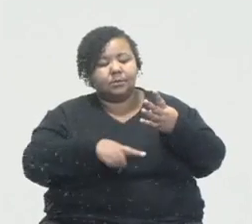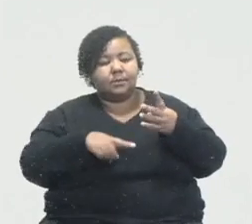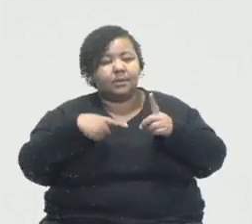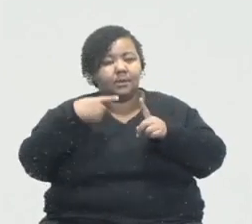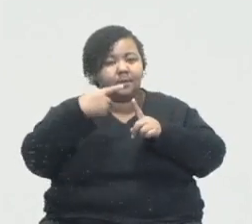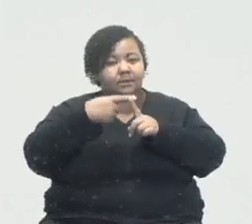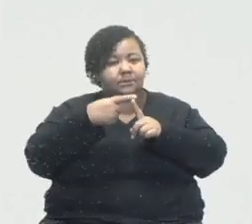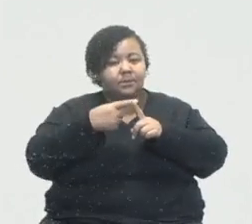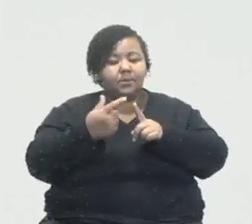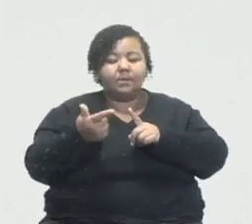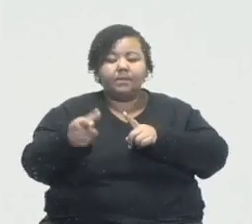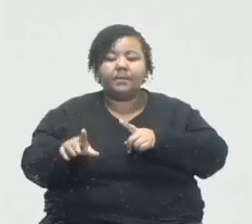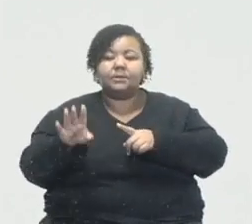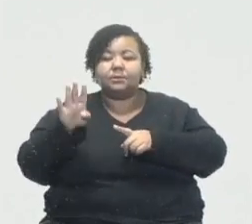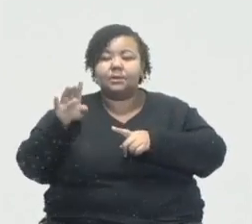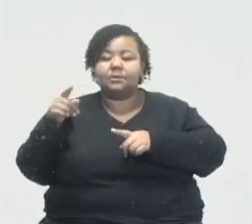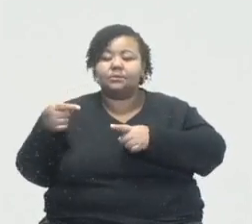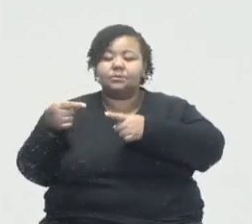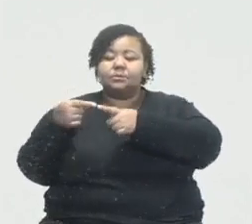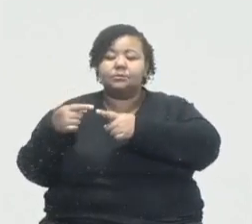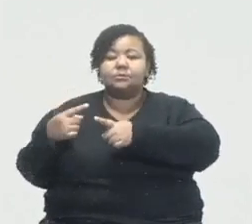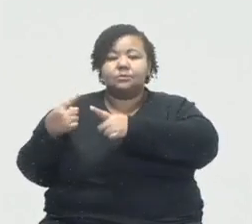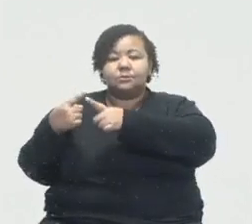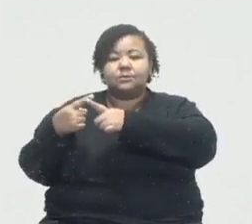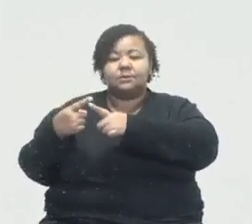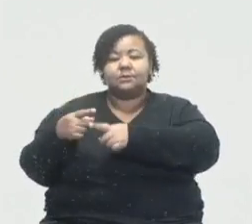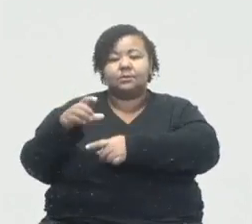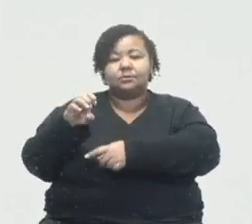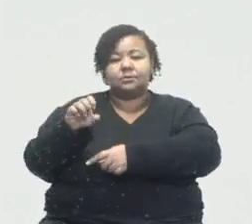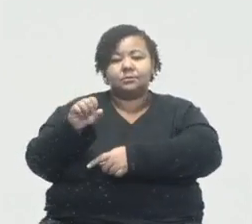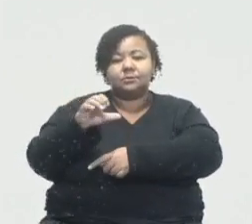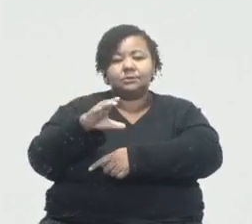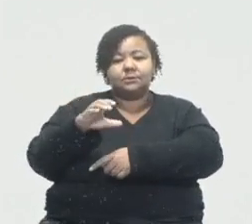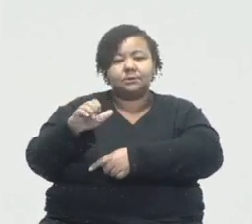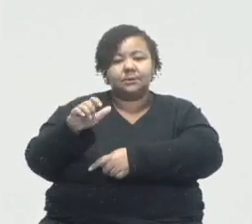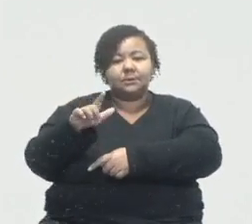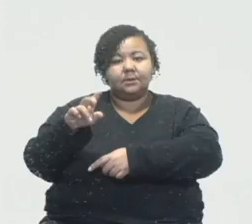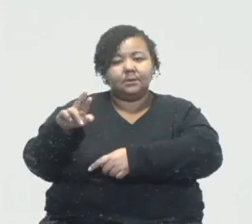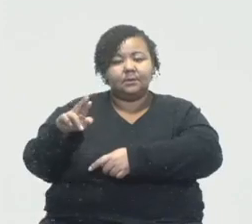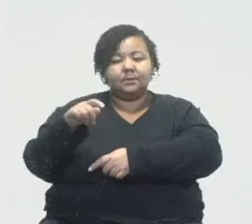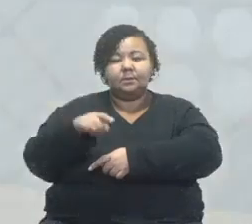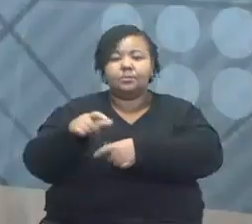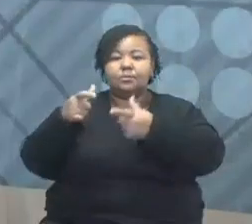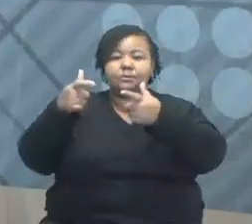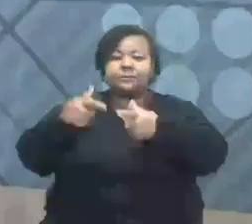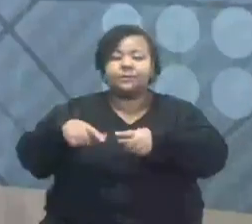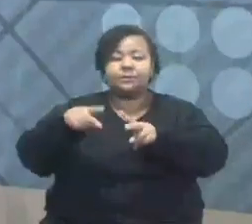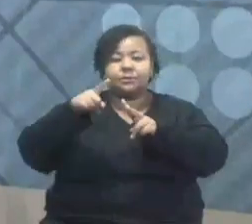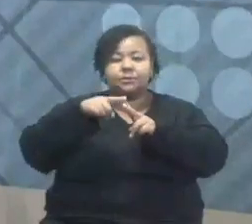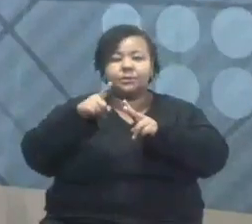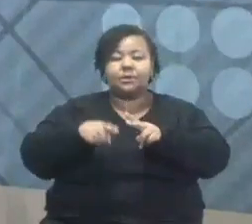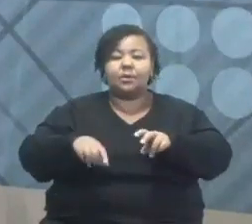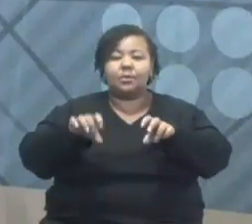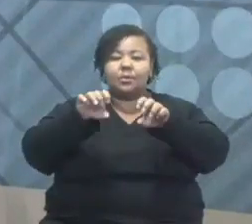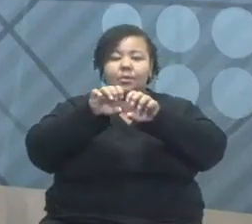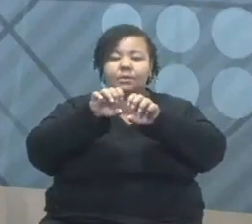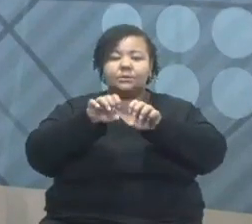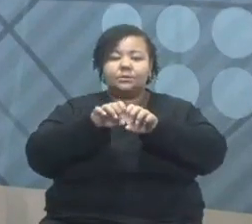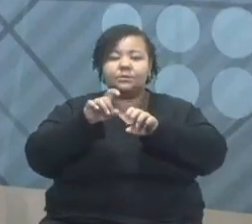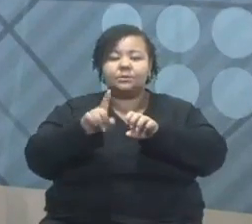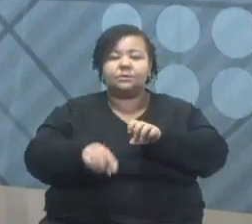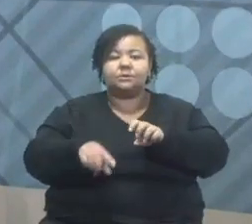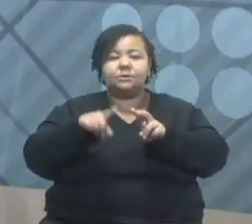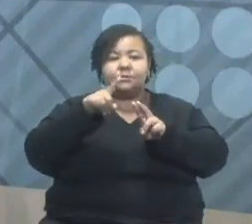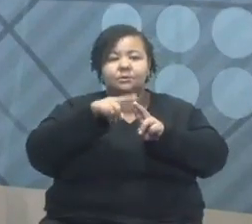e 4 relacionados à multiplicação por escalar. Lembrando que um espaço vetorial é uma estrutura algébrica de